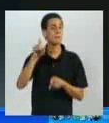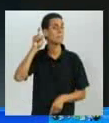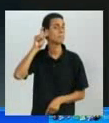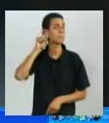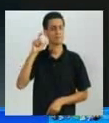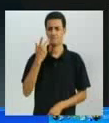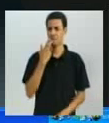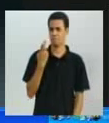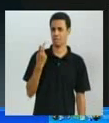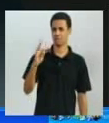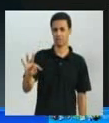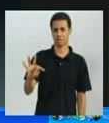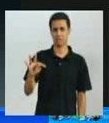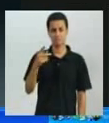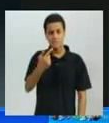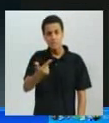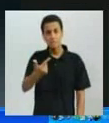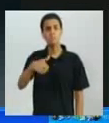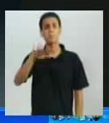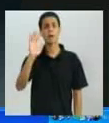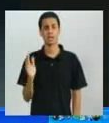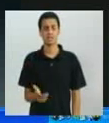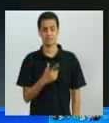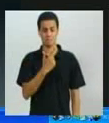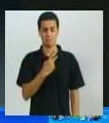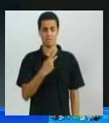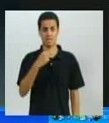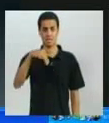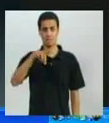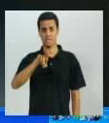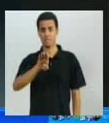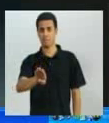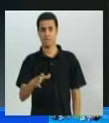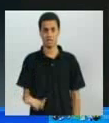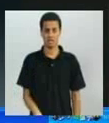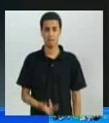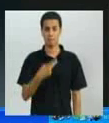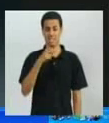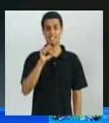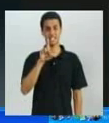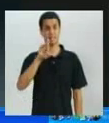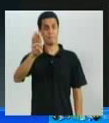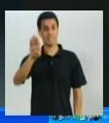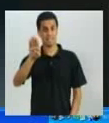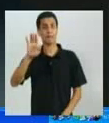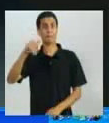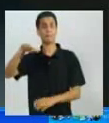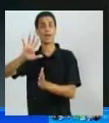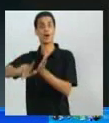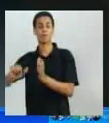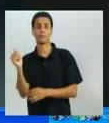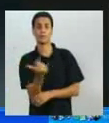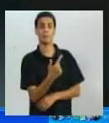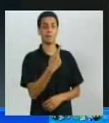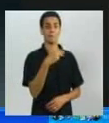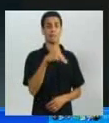O segundo partido com mais gente envolvido, o PMDB, que é o maior partido do Brasil. O PSDB, inclusive, é mais corrupto porque o PMDB é